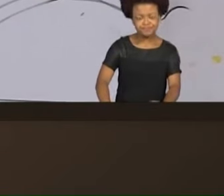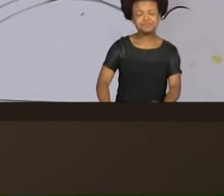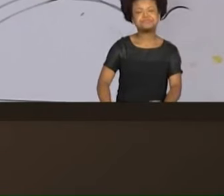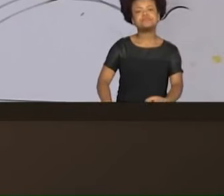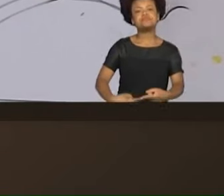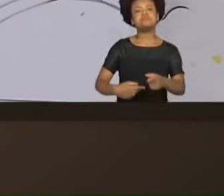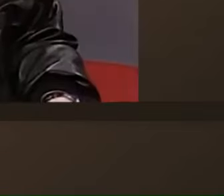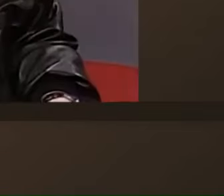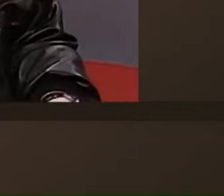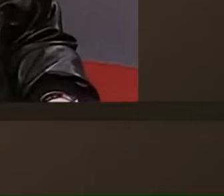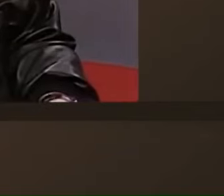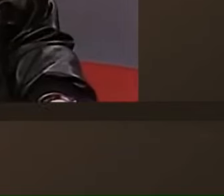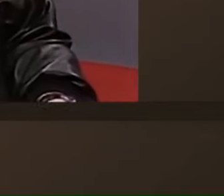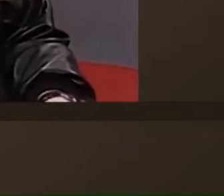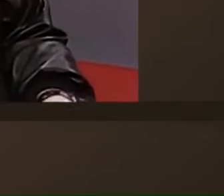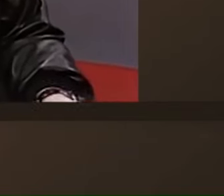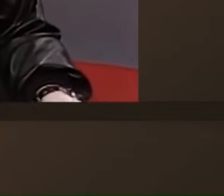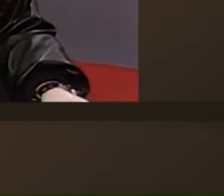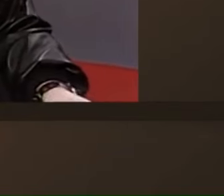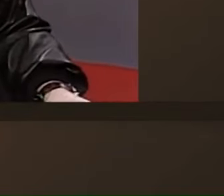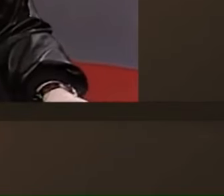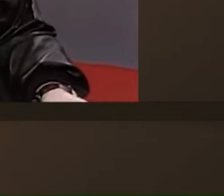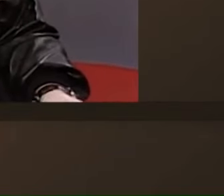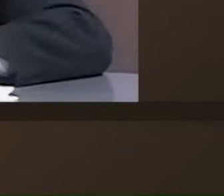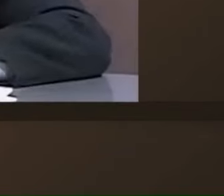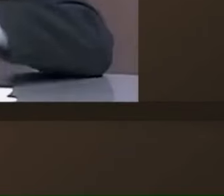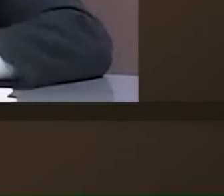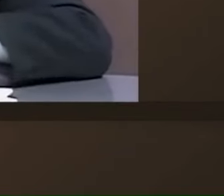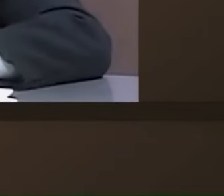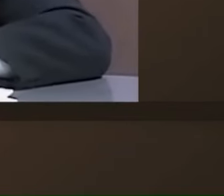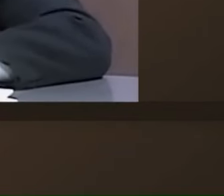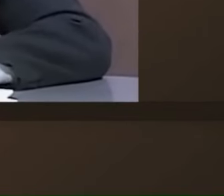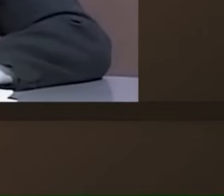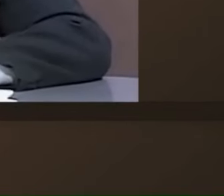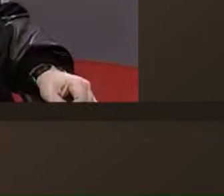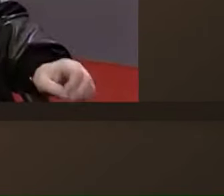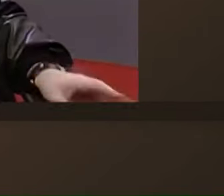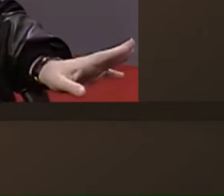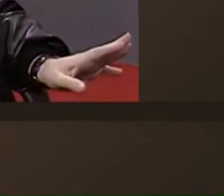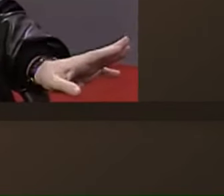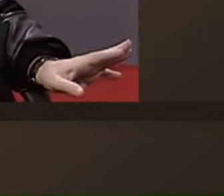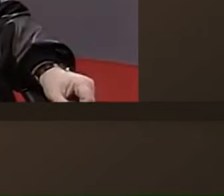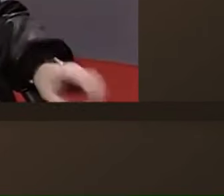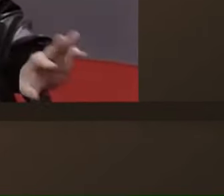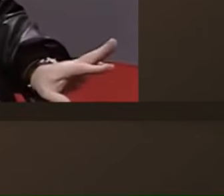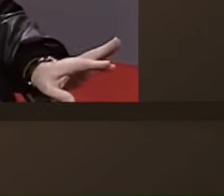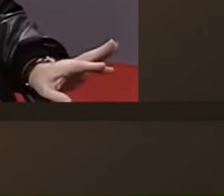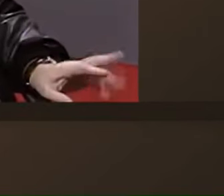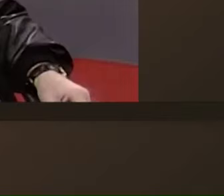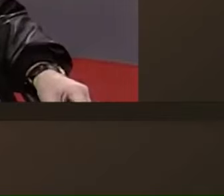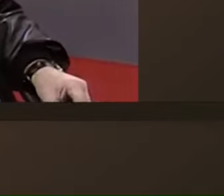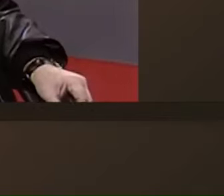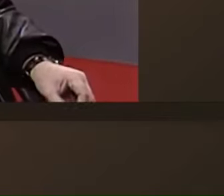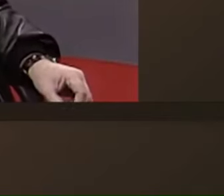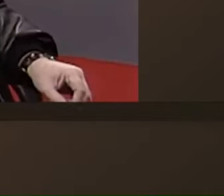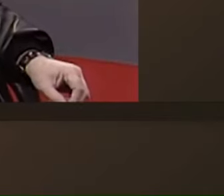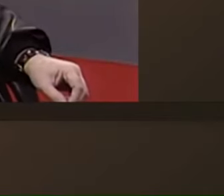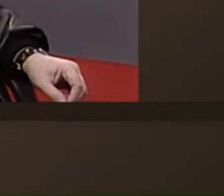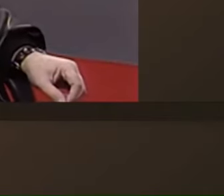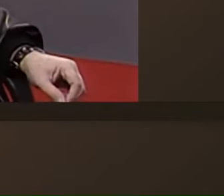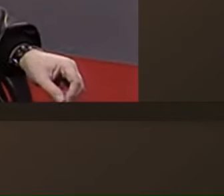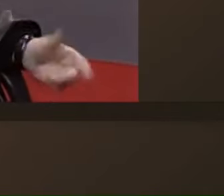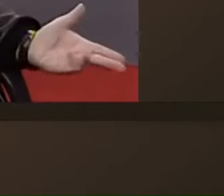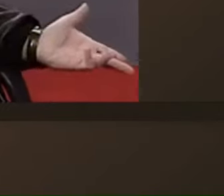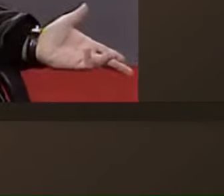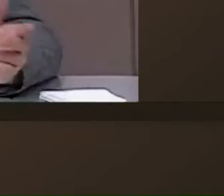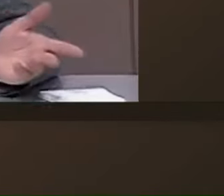trabalhando e correndo. O humor é basicamente cruel? Tem que ser cruel? Não, tem que ser irreverente. Que ser cruel não. Hein? Tem que ser do contra, senão